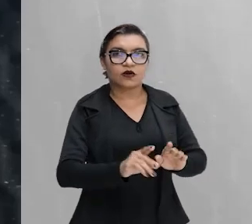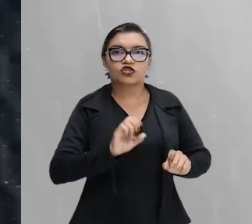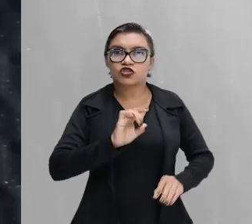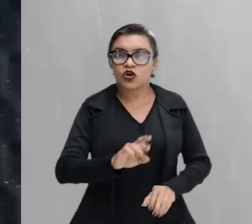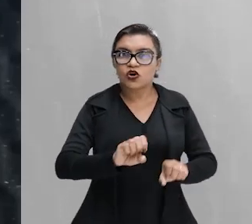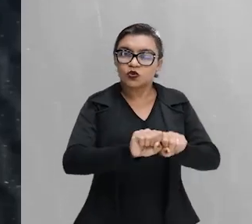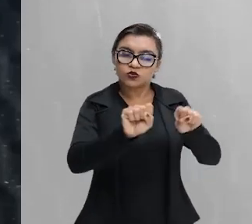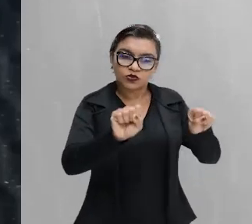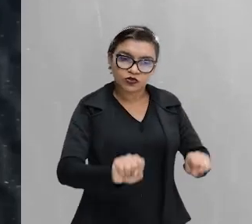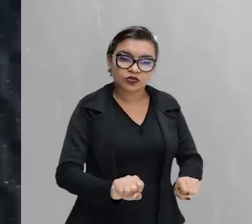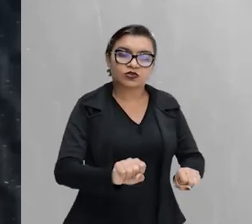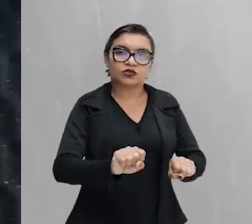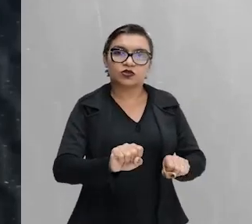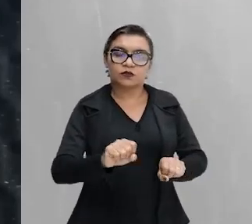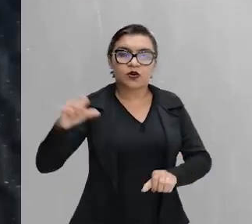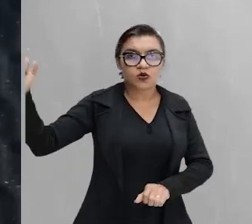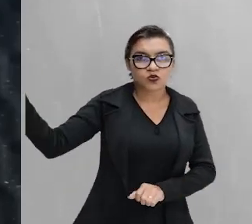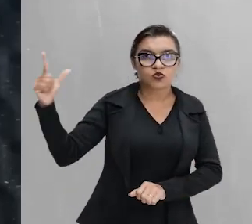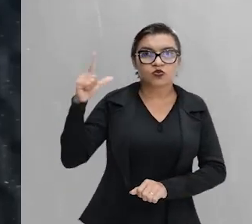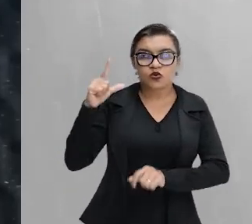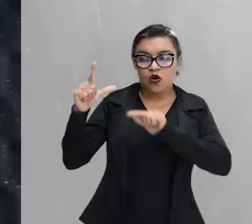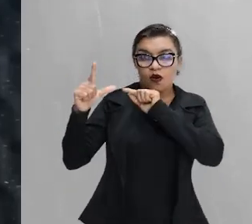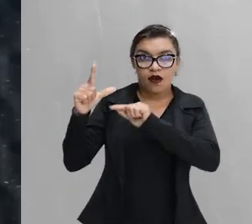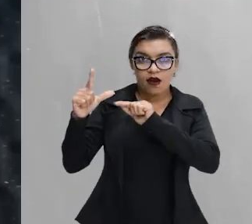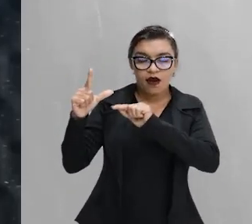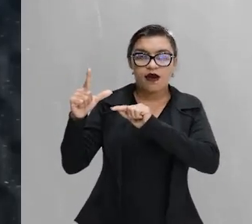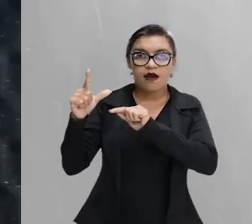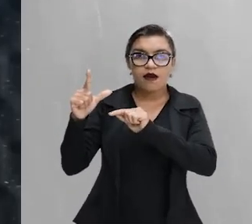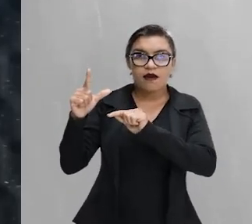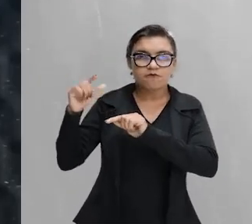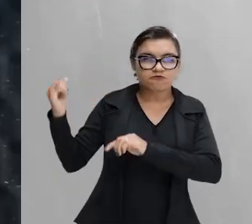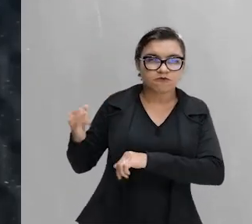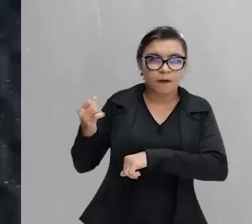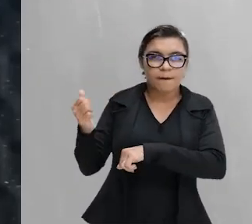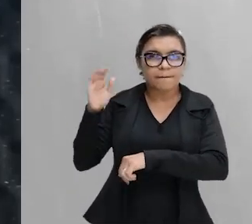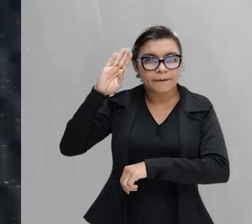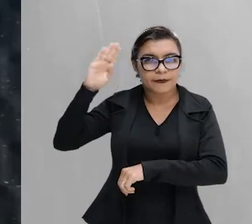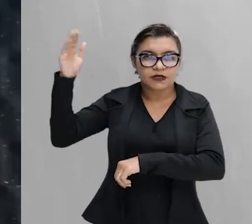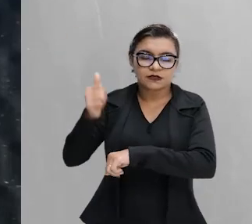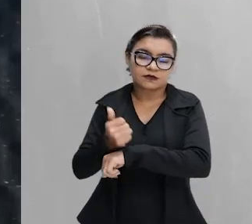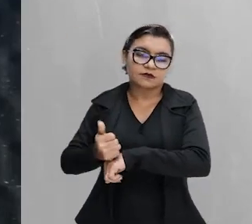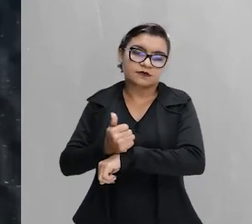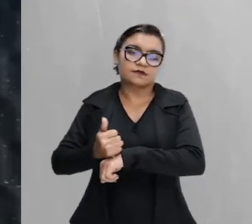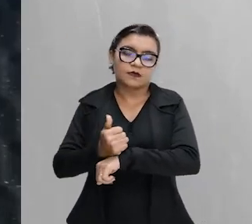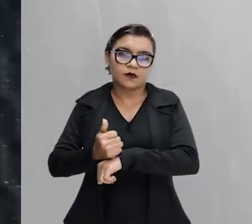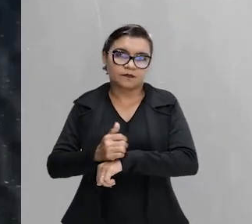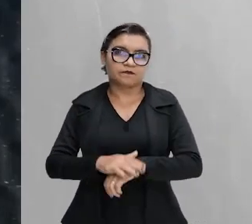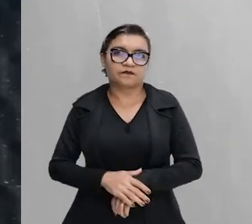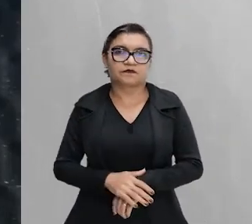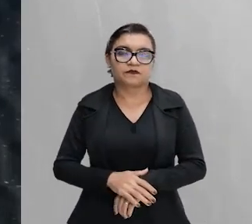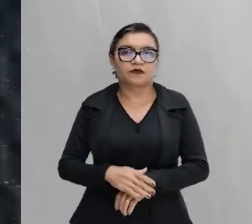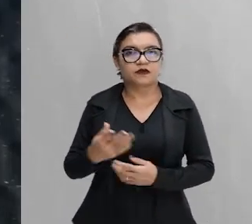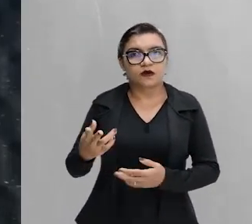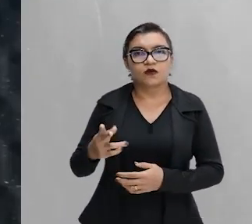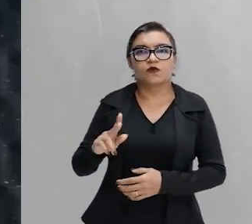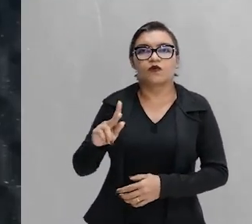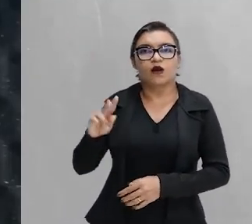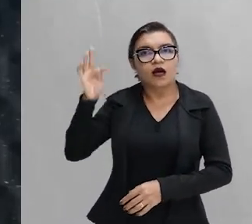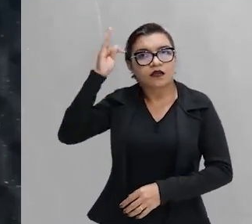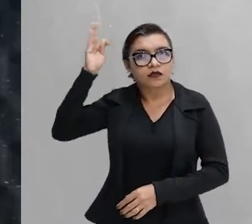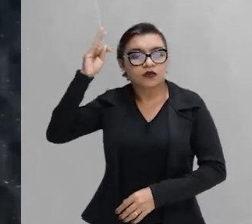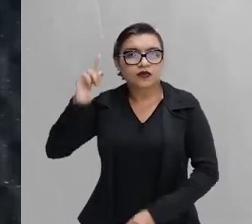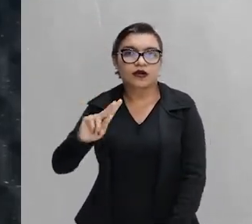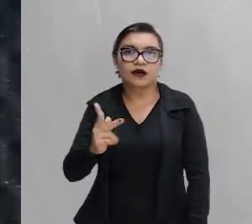que o Sol é que está regendo esse sistema, ok? Então, por isso que o nome da teoria é heliocêntrica, né?